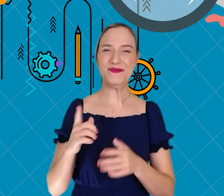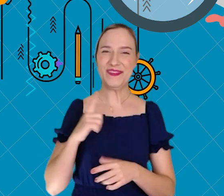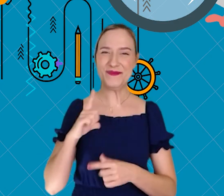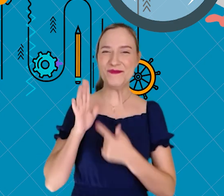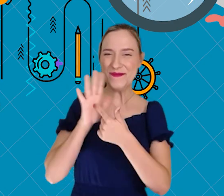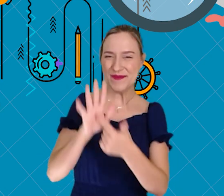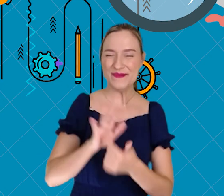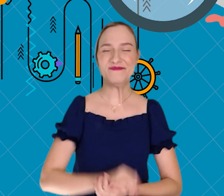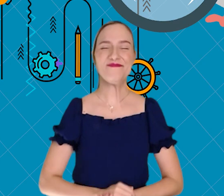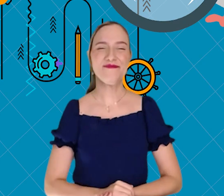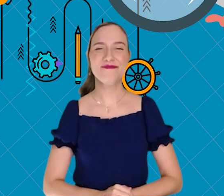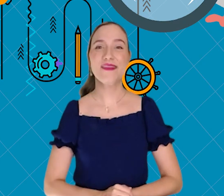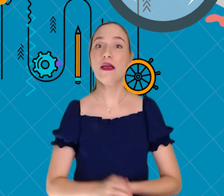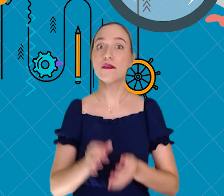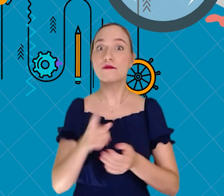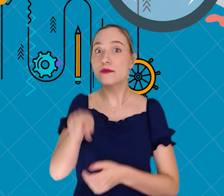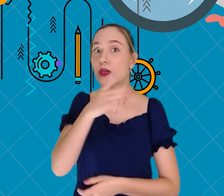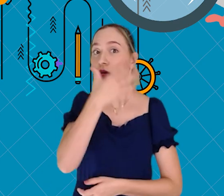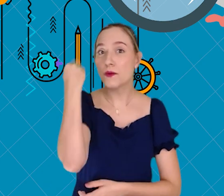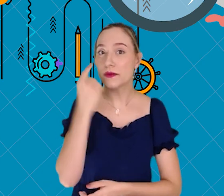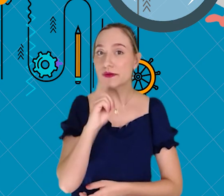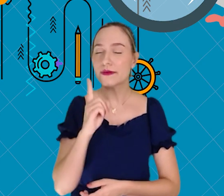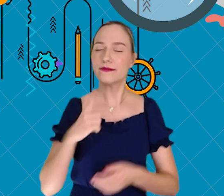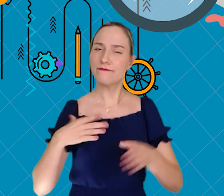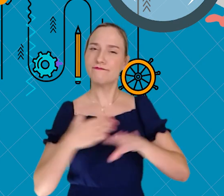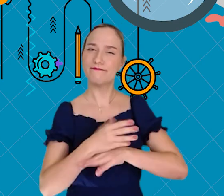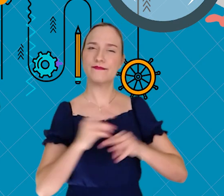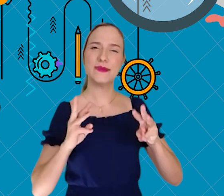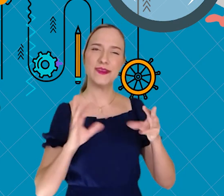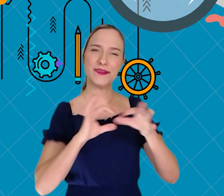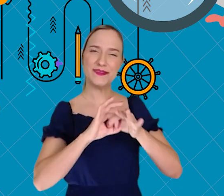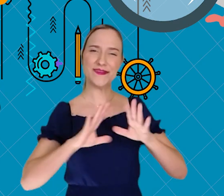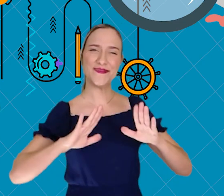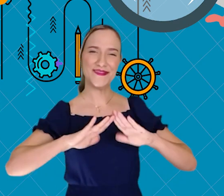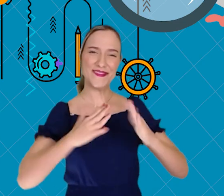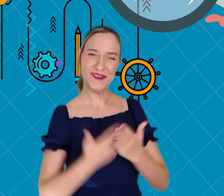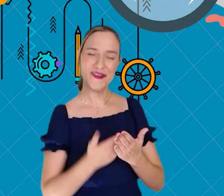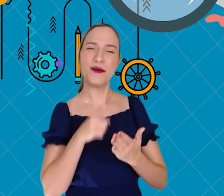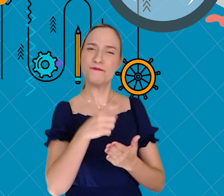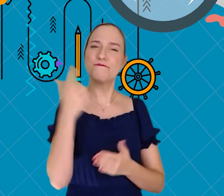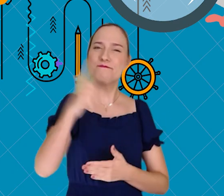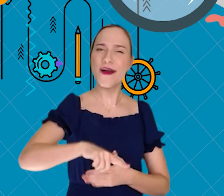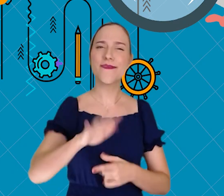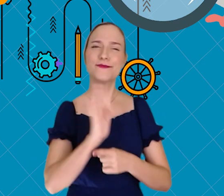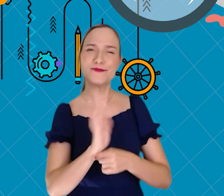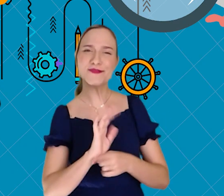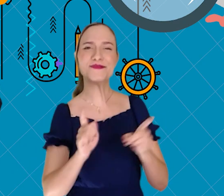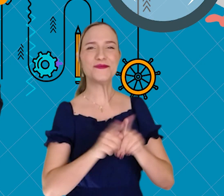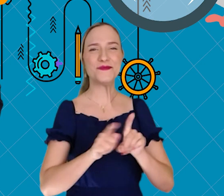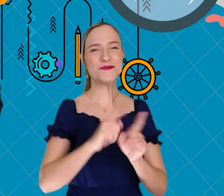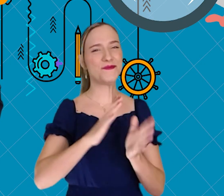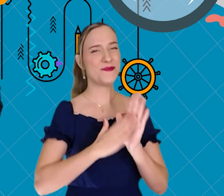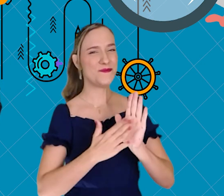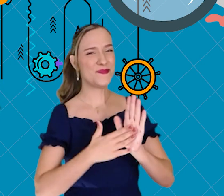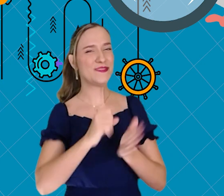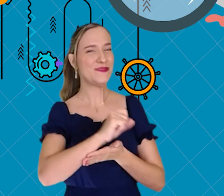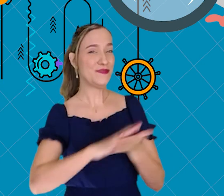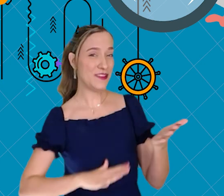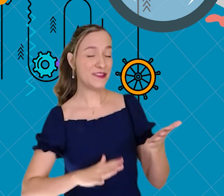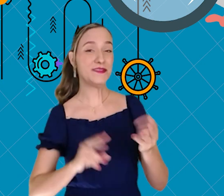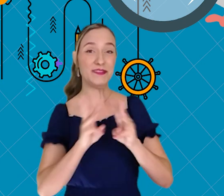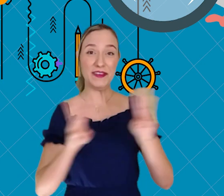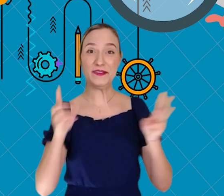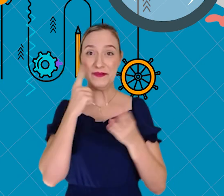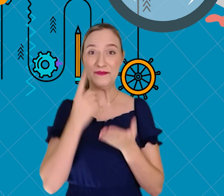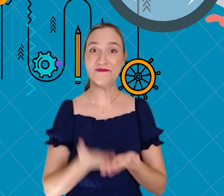Gabi. Não se esqueça de acessar o nosso portal Conexão Escola para ter mais acesso a vídeos e propostas de atividade. O site está